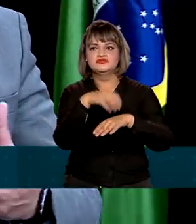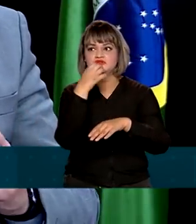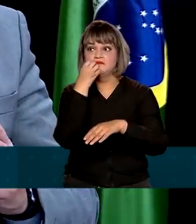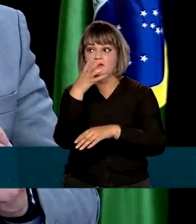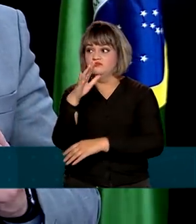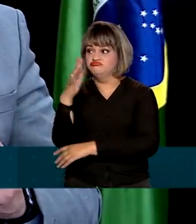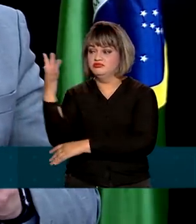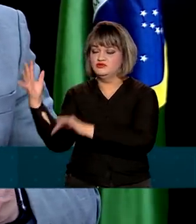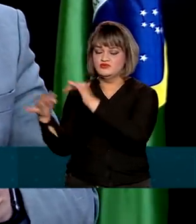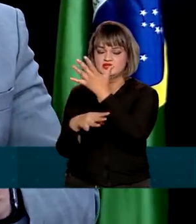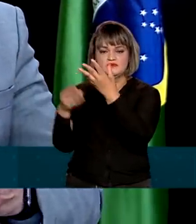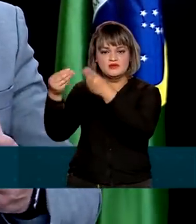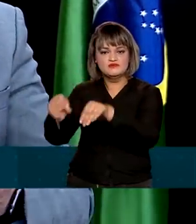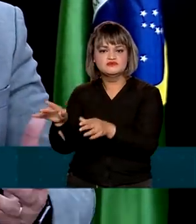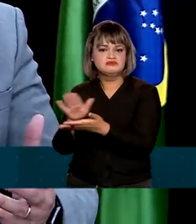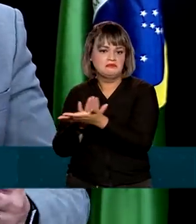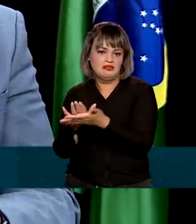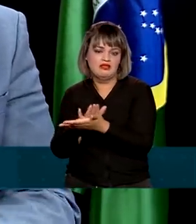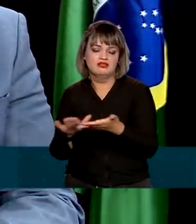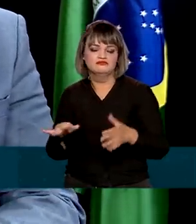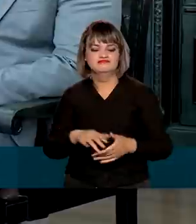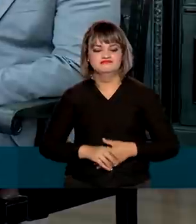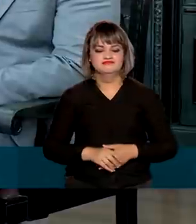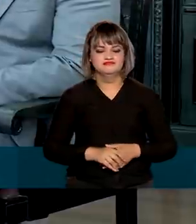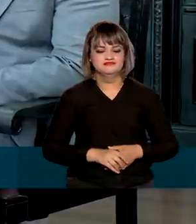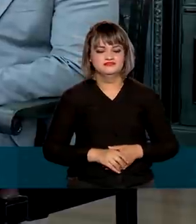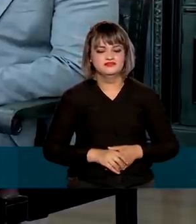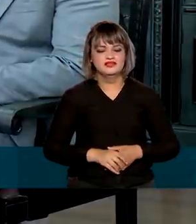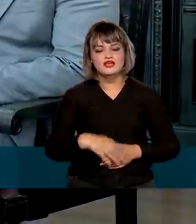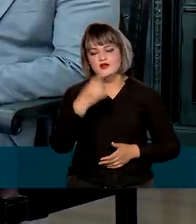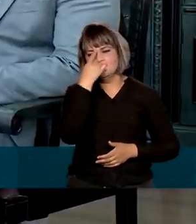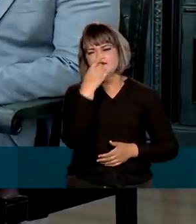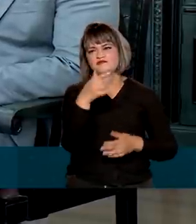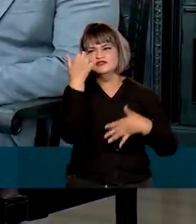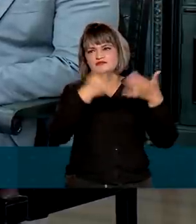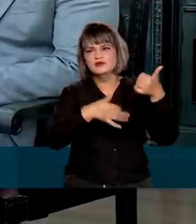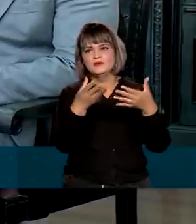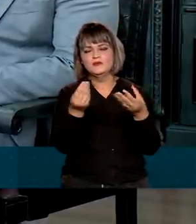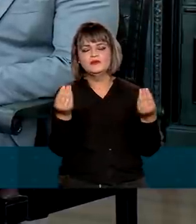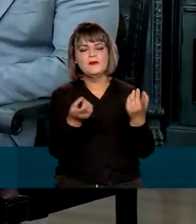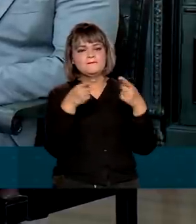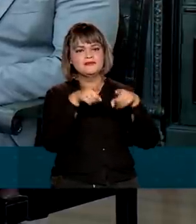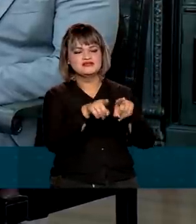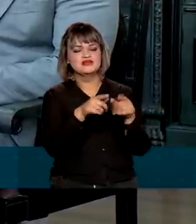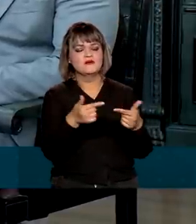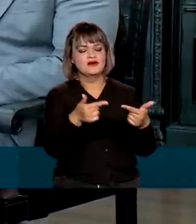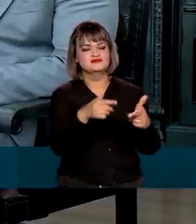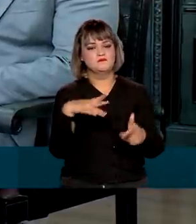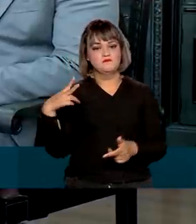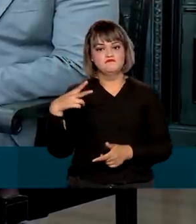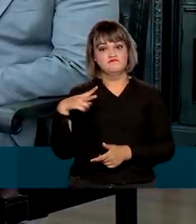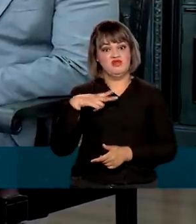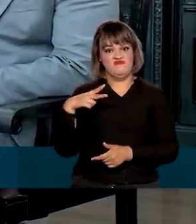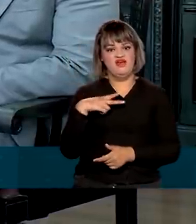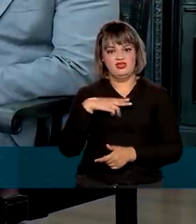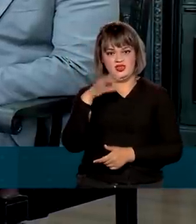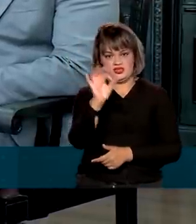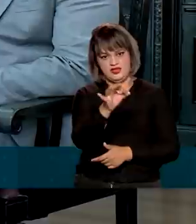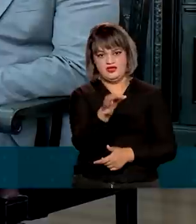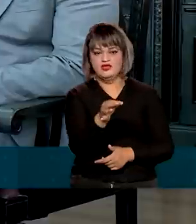Verde muito mais sustentável falou-se muito das parcerias com a iniciativa privada